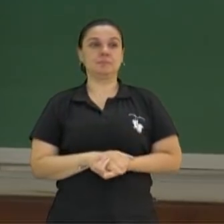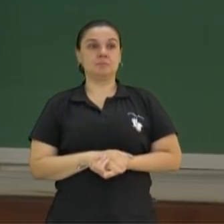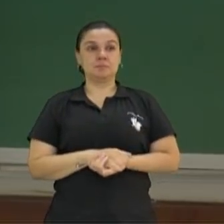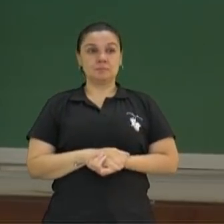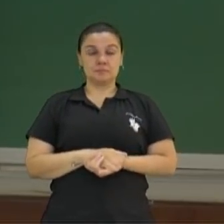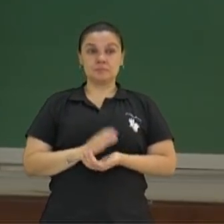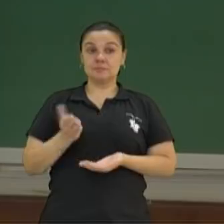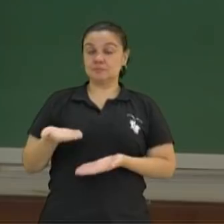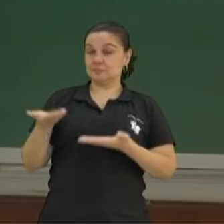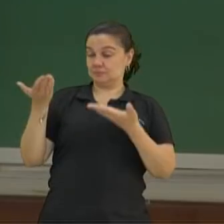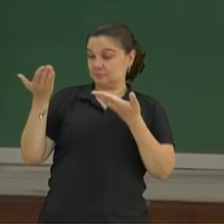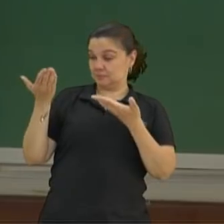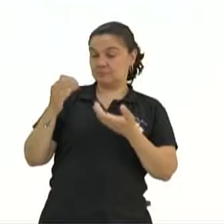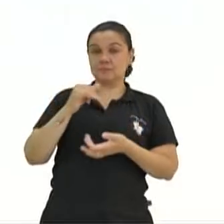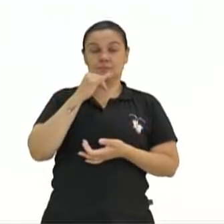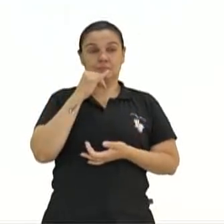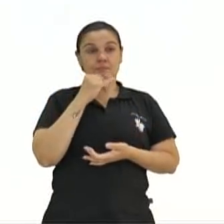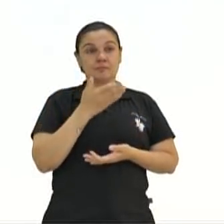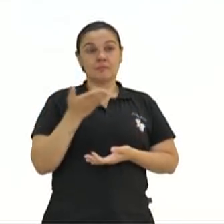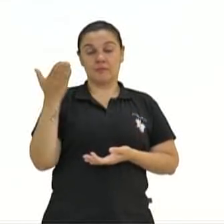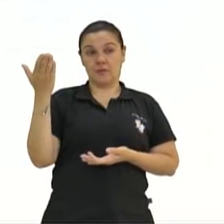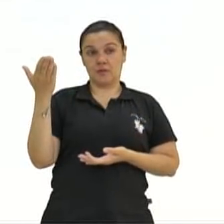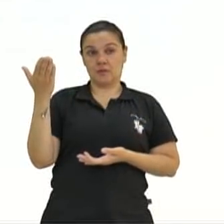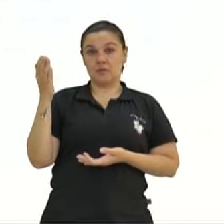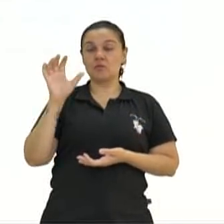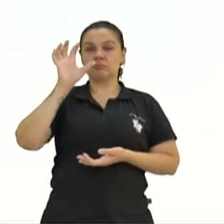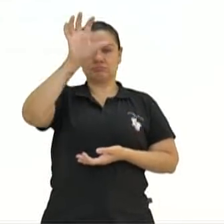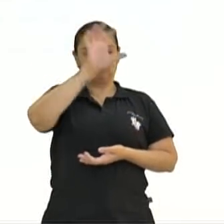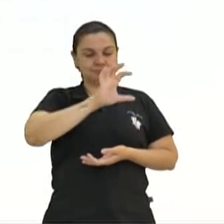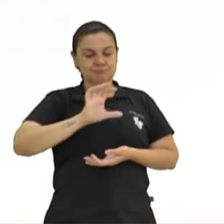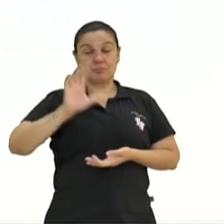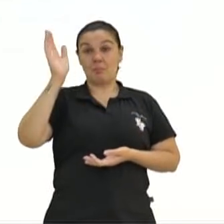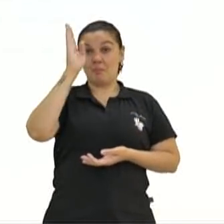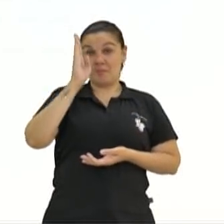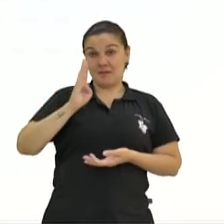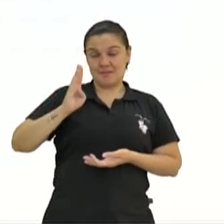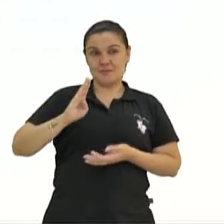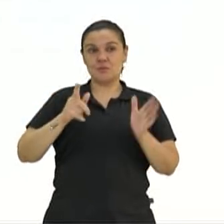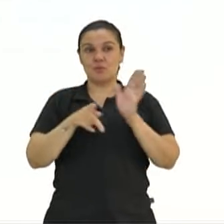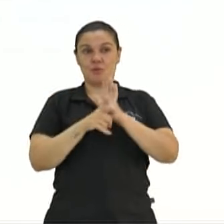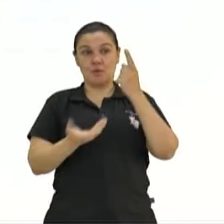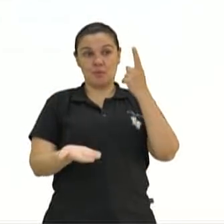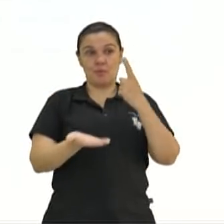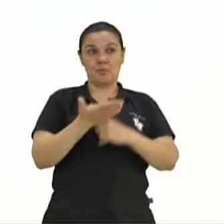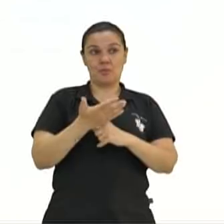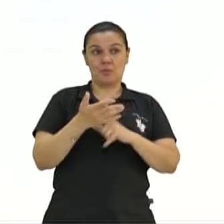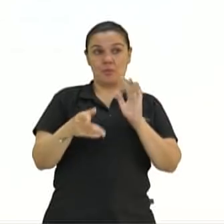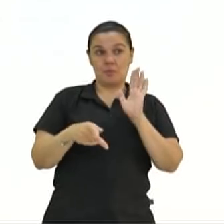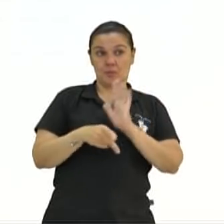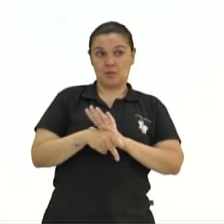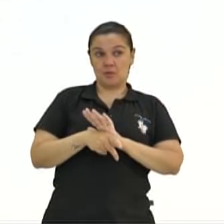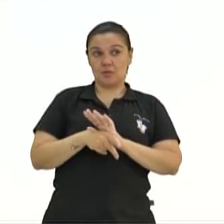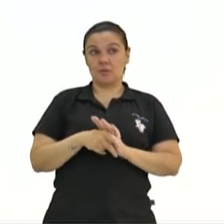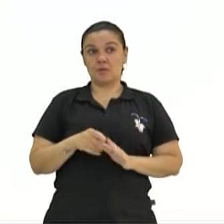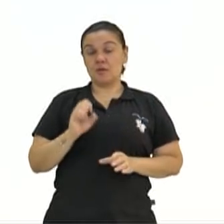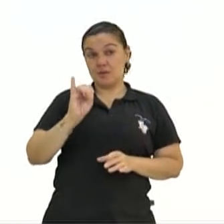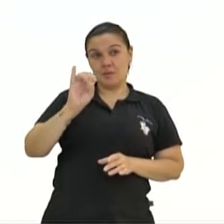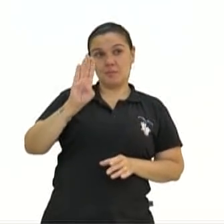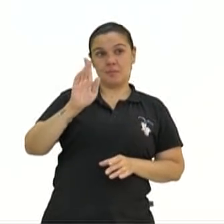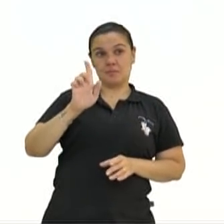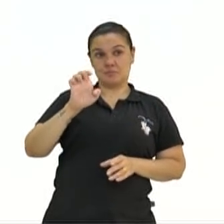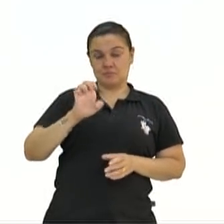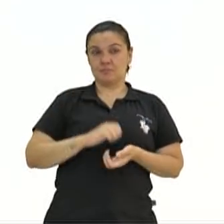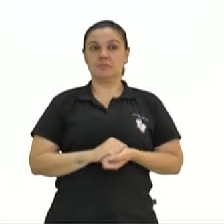similares. E aqui nós temos um exemplo aqui da regionalização do Brasil, de acordo com o critério proposto pelo